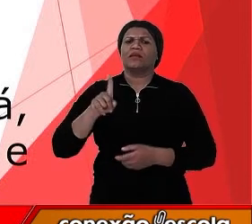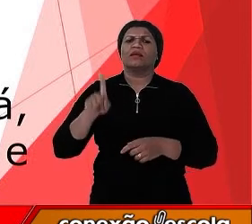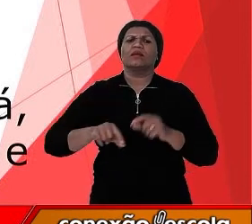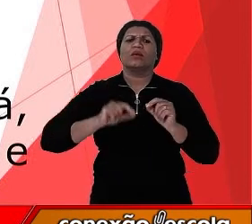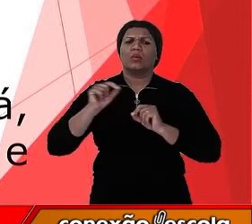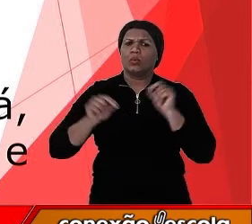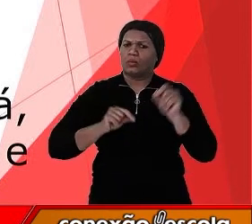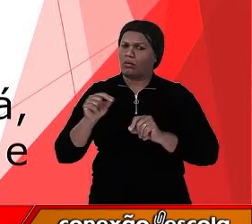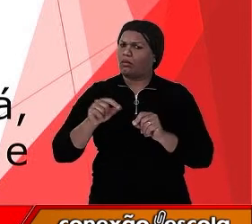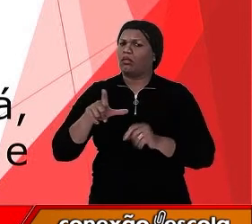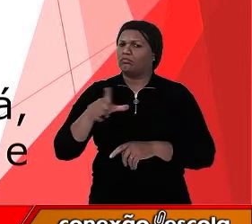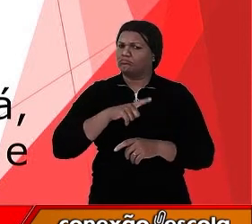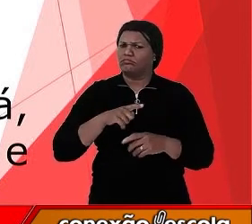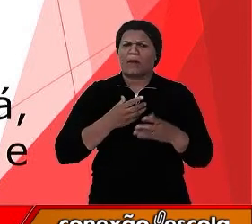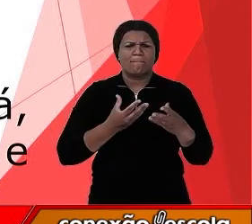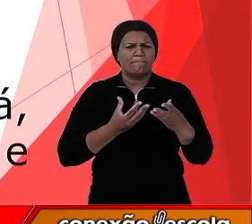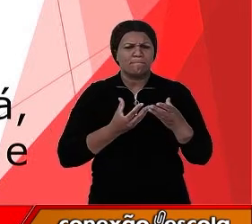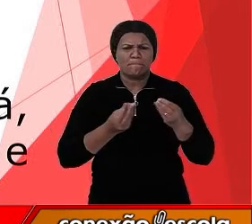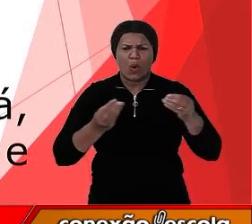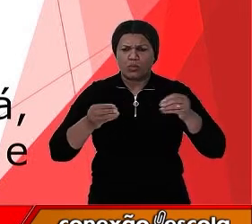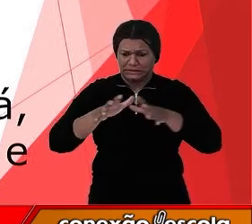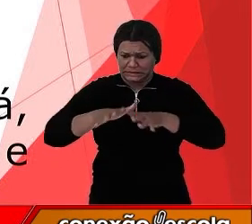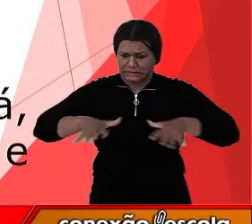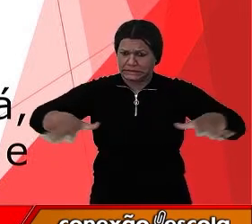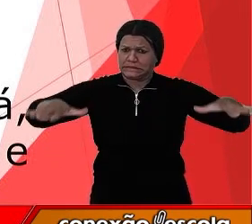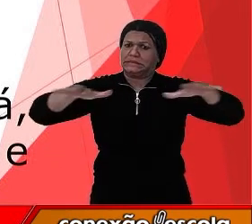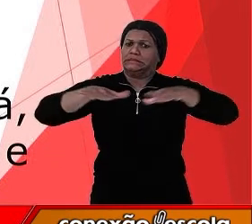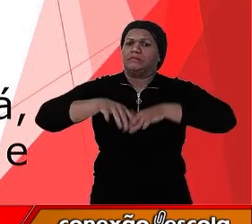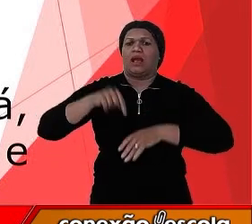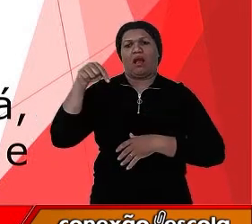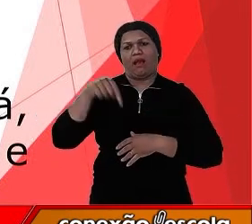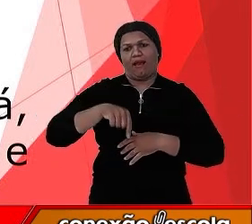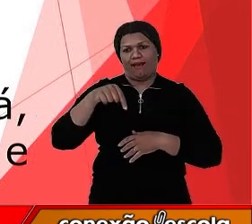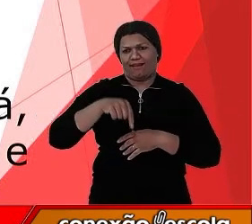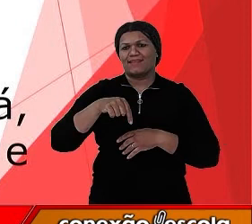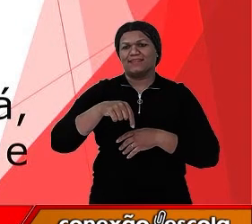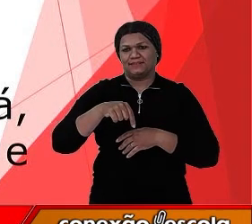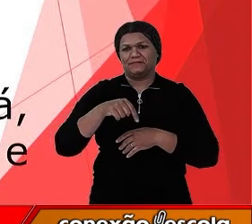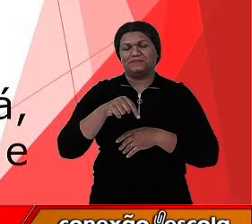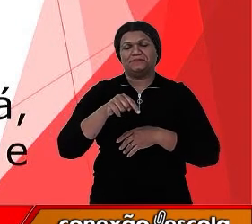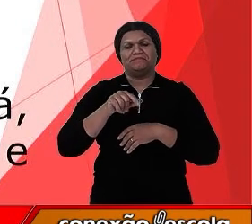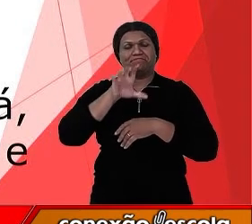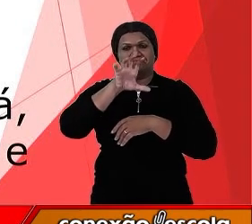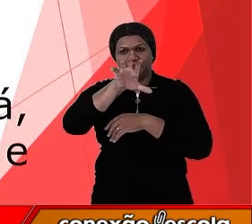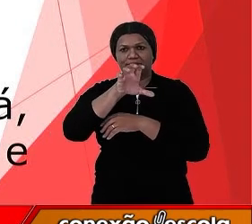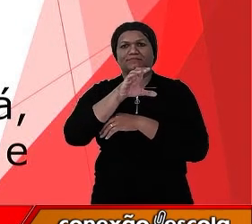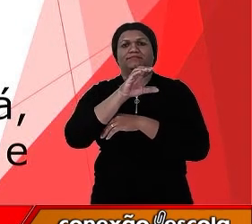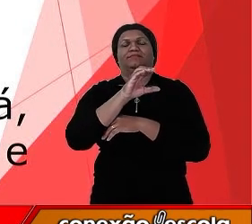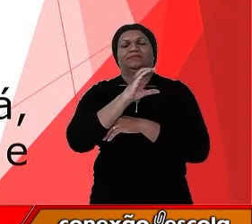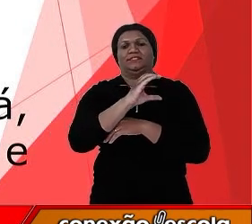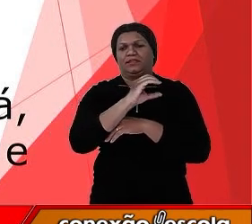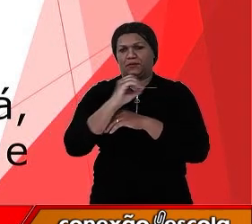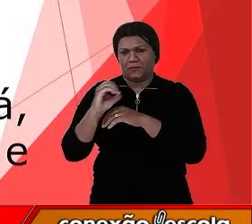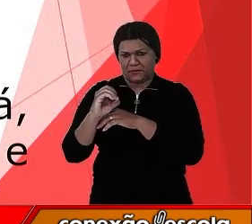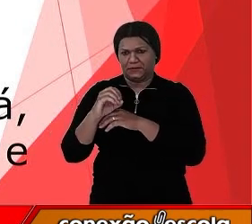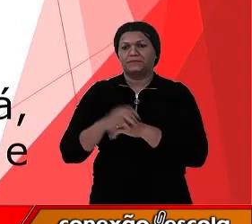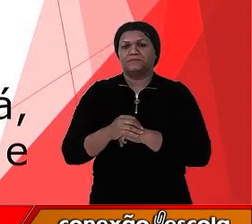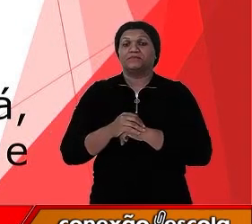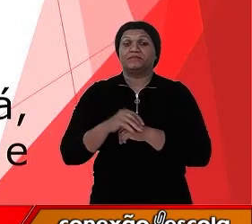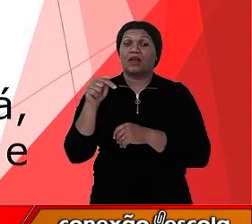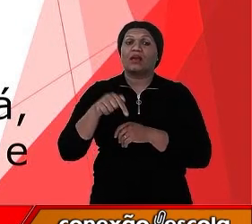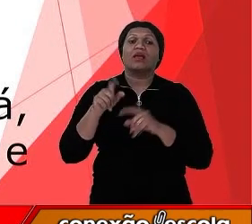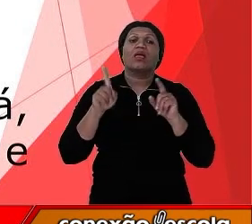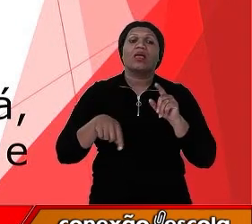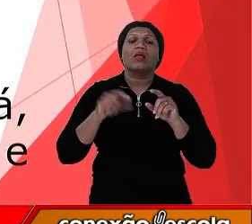domínio que tem muito espaço aqui na região centro-oeste o clima deste domínio é um clima tropical